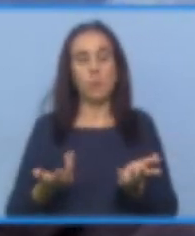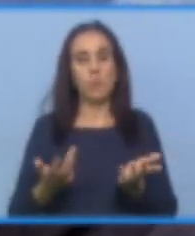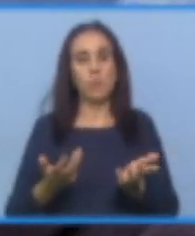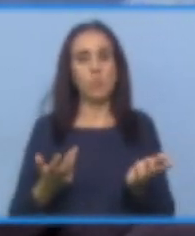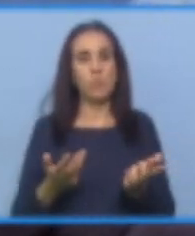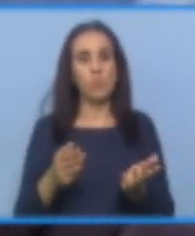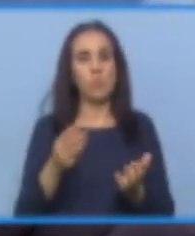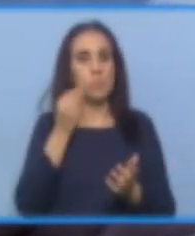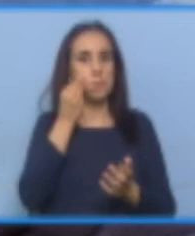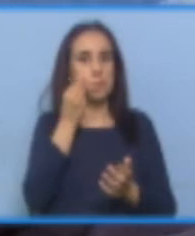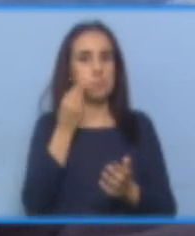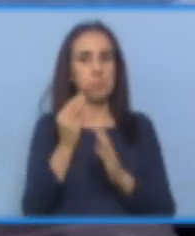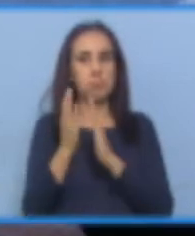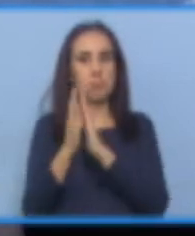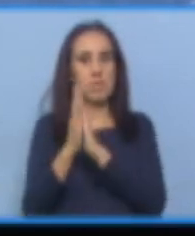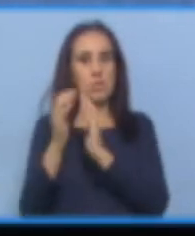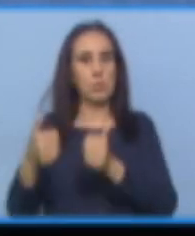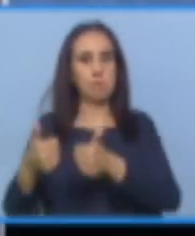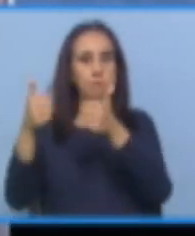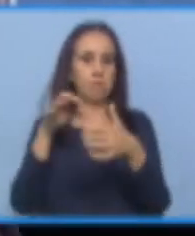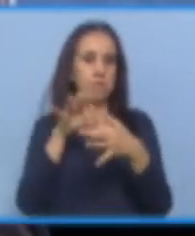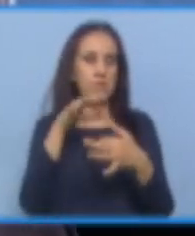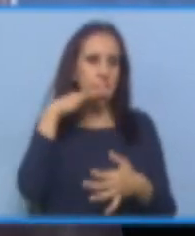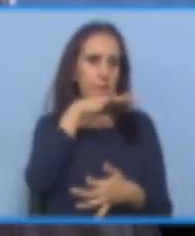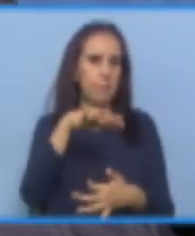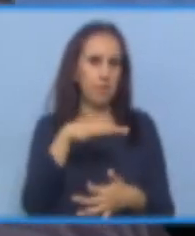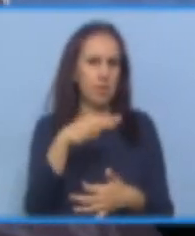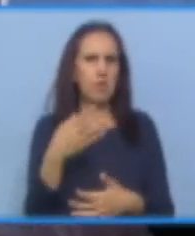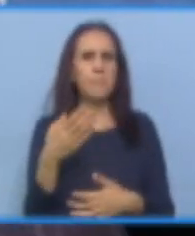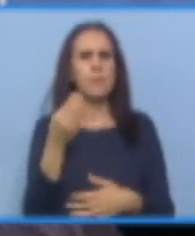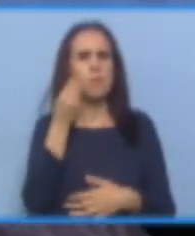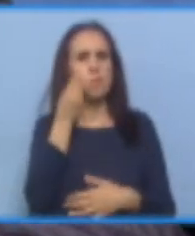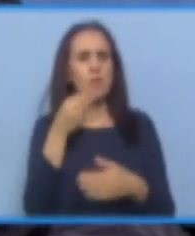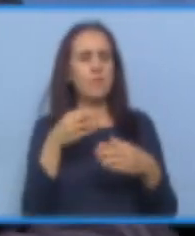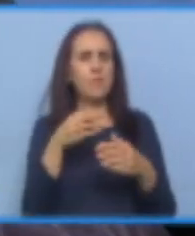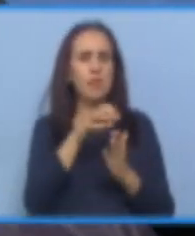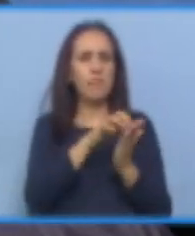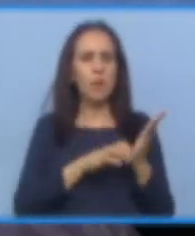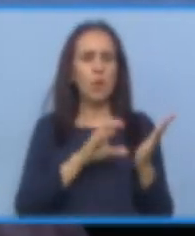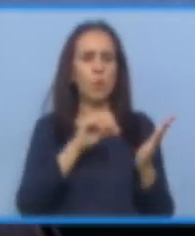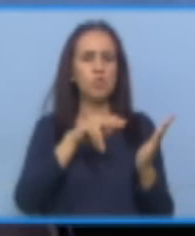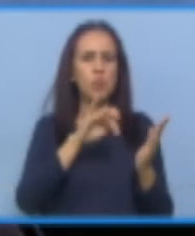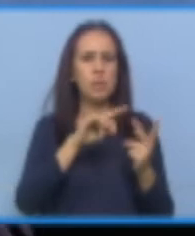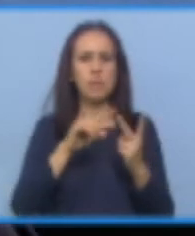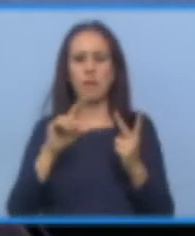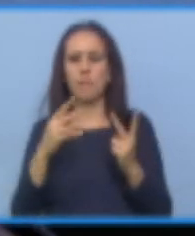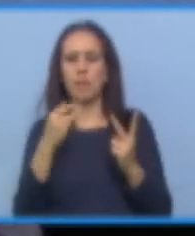no magistério da Igreja em relação à família, na familiares de consórcio, no Mané Vitae, que estamos agora a